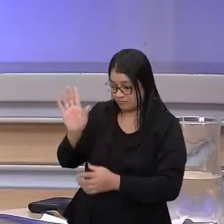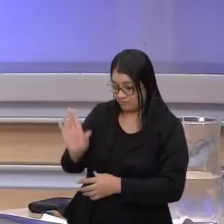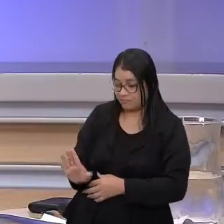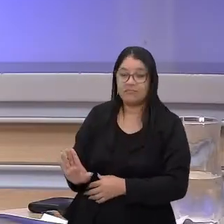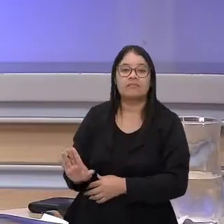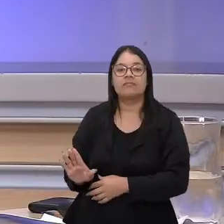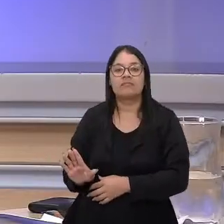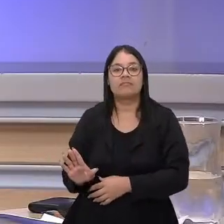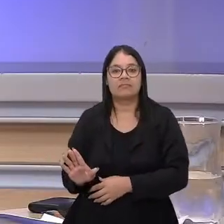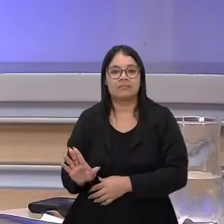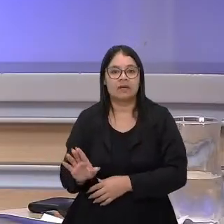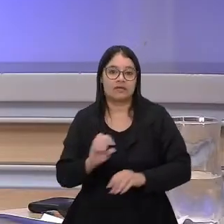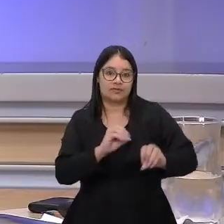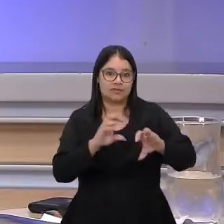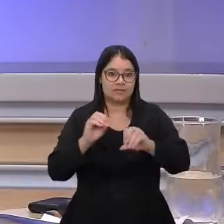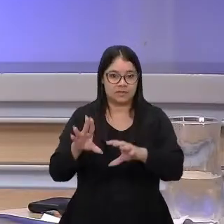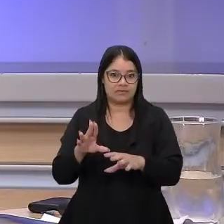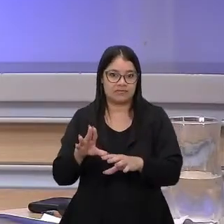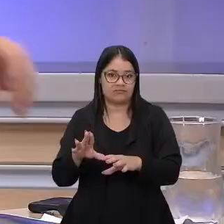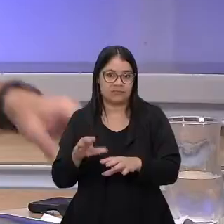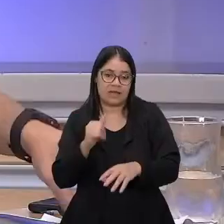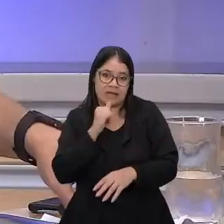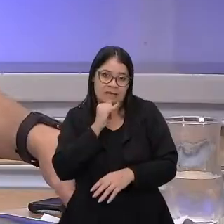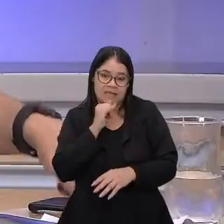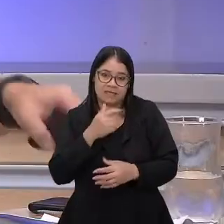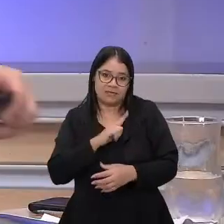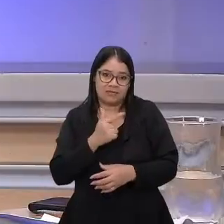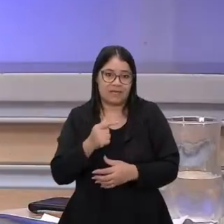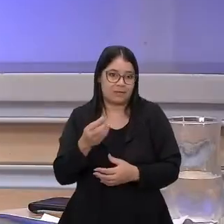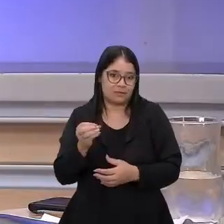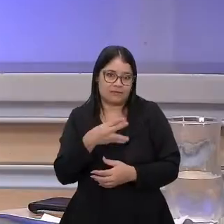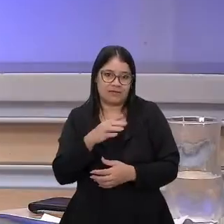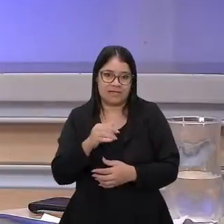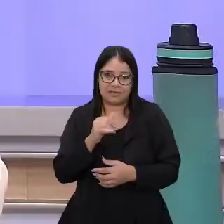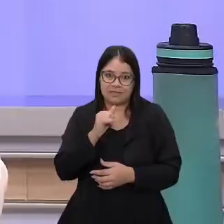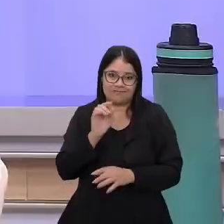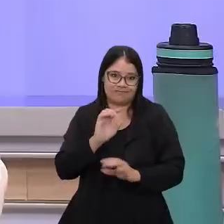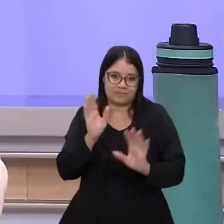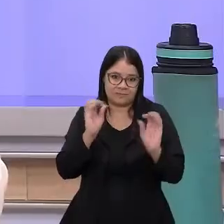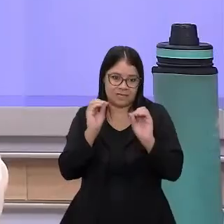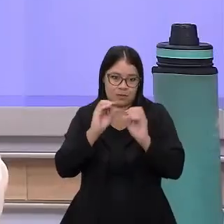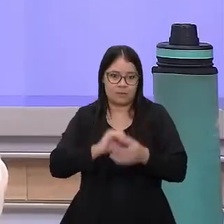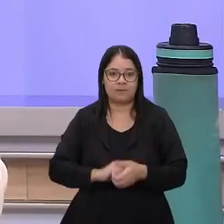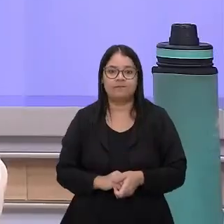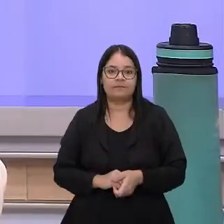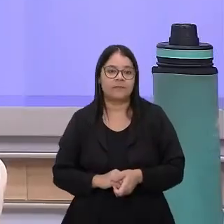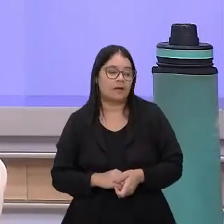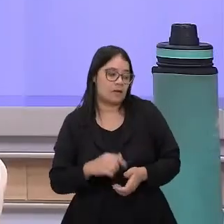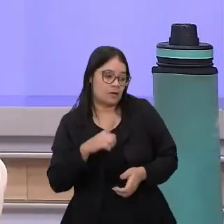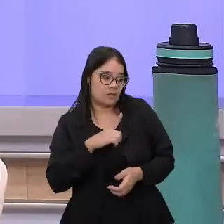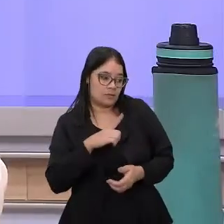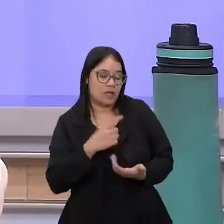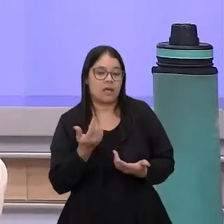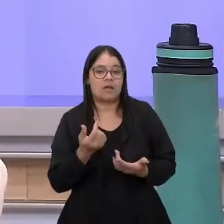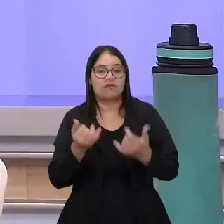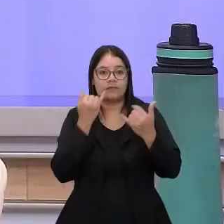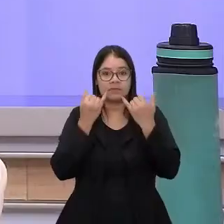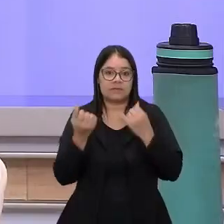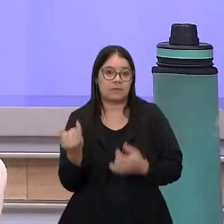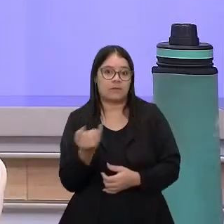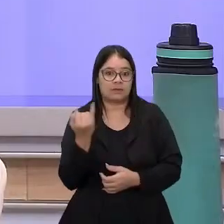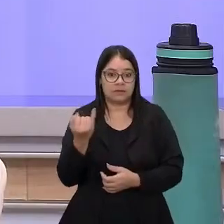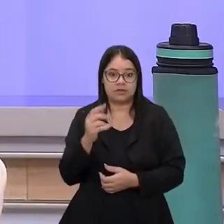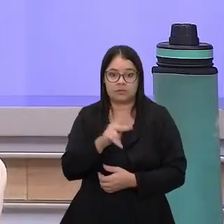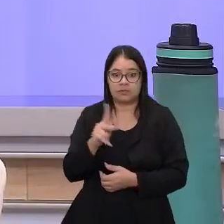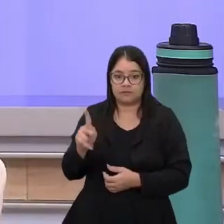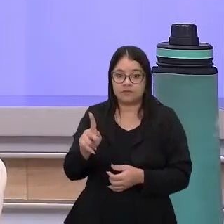não tem nada ainda em relação à Feira de Ciências. Mas eu tenho uma informação importantíssima, principalmente para os professores, que é